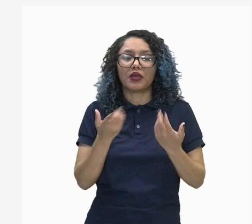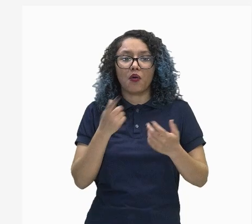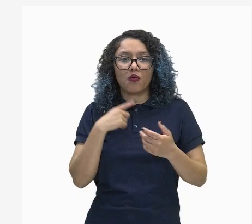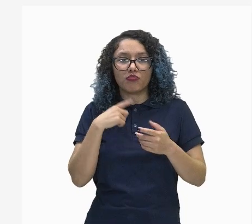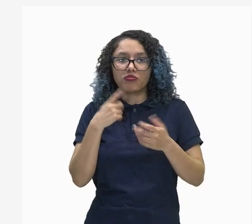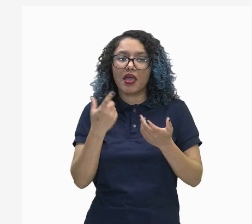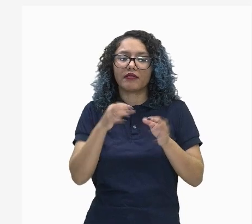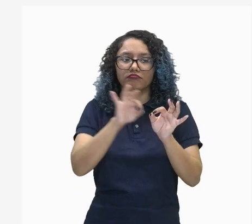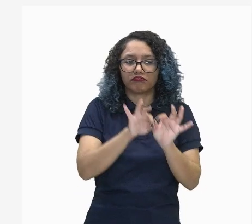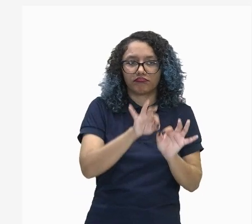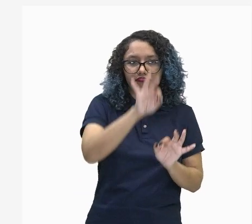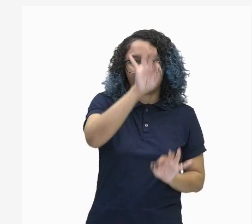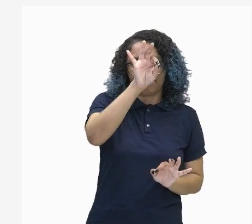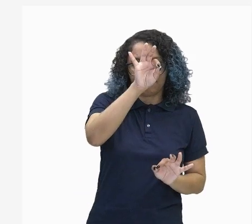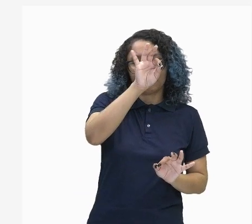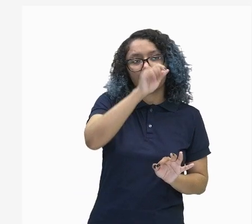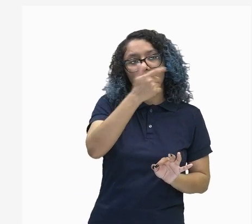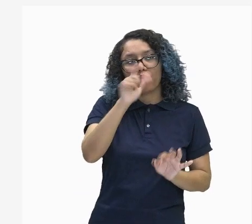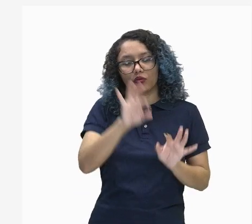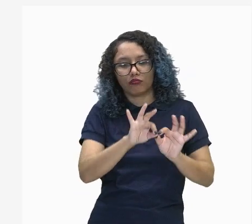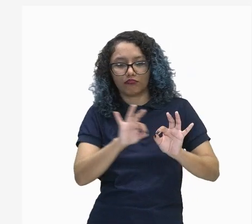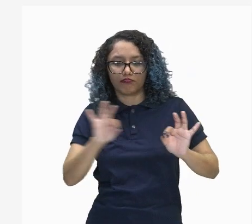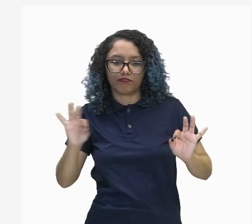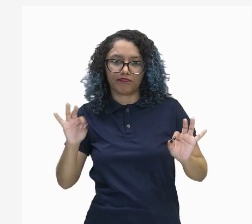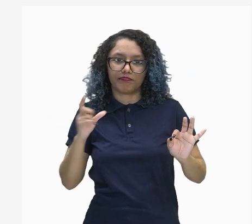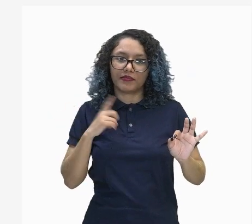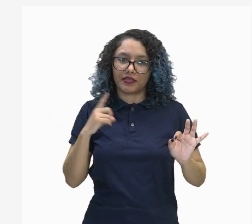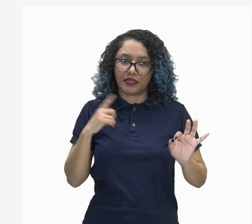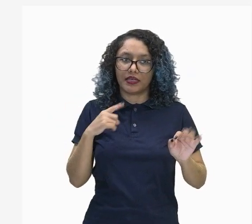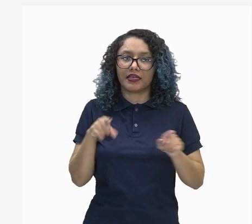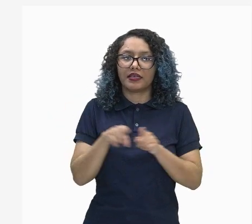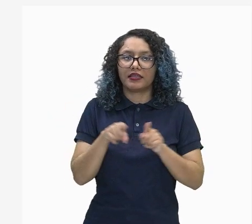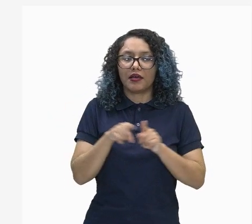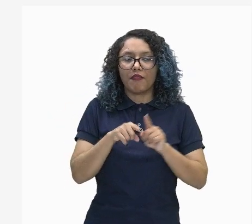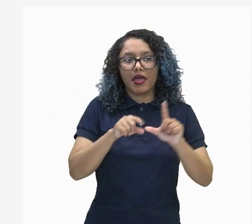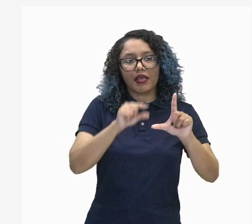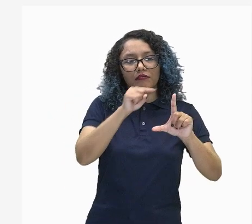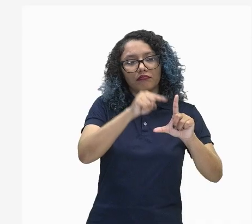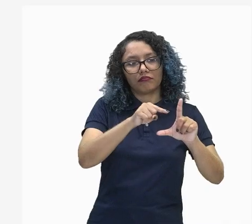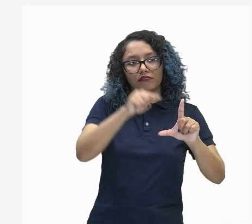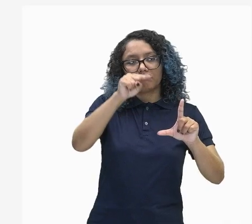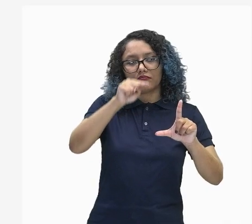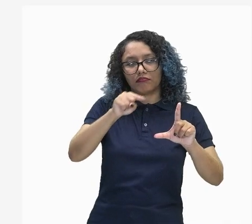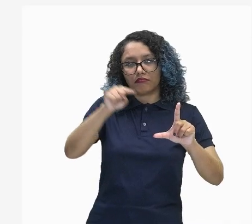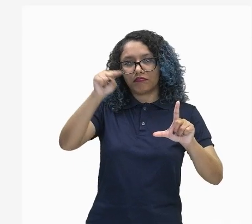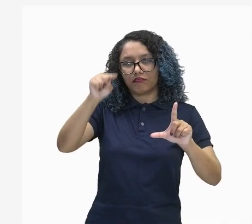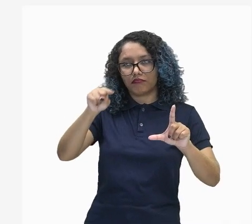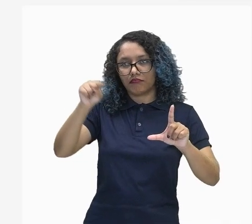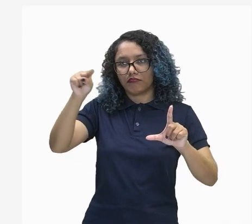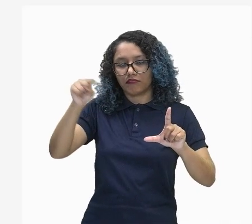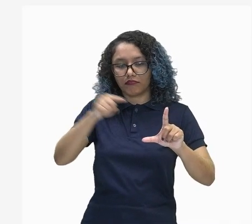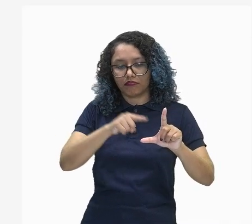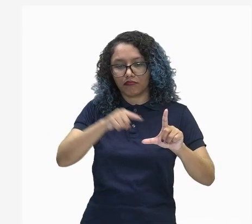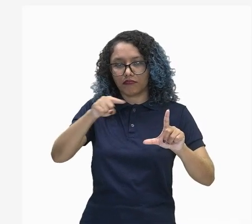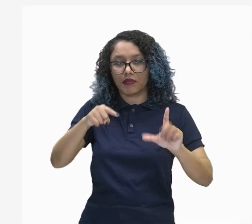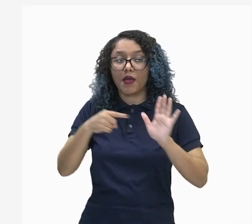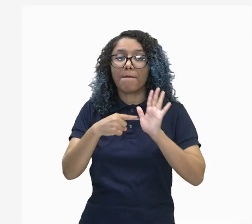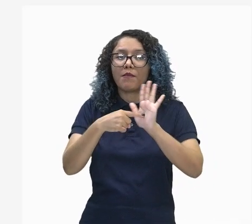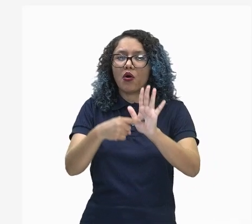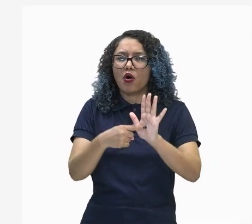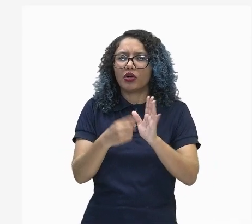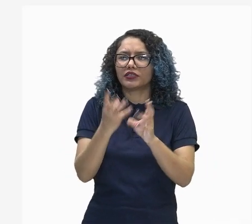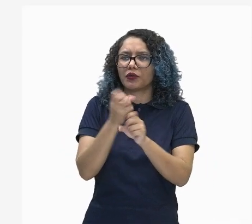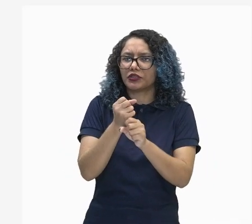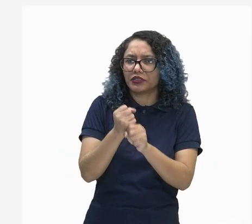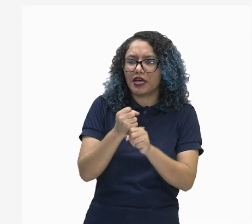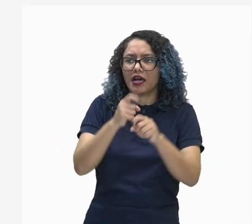um vertical e o outro horizontal, e por uma ou mais linhas que mostram a variação, medidas ou quantidades numéricas,